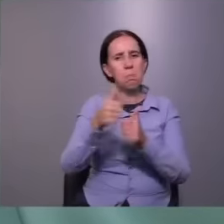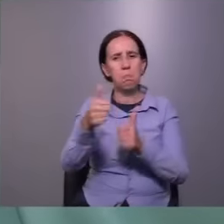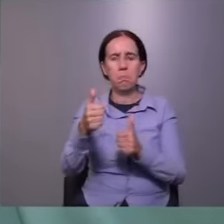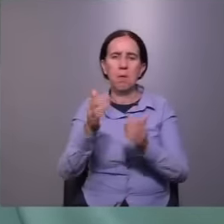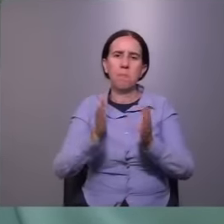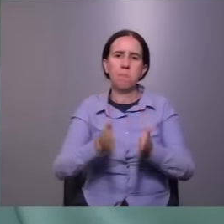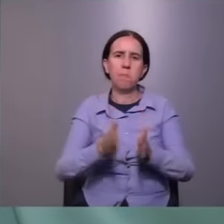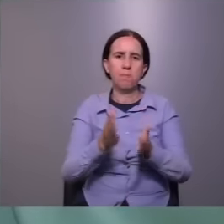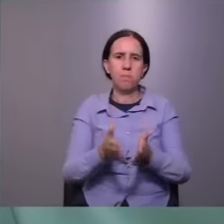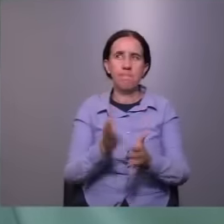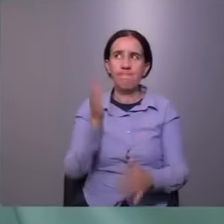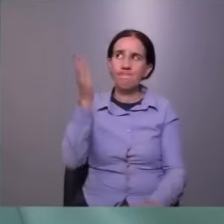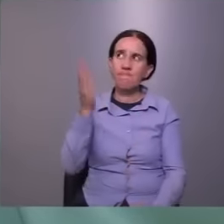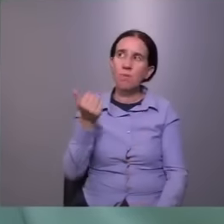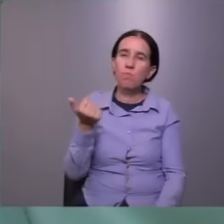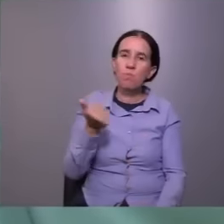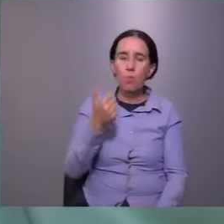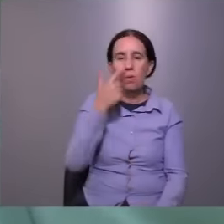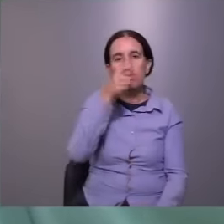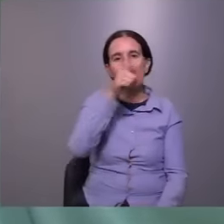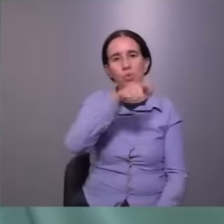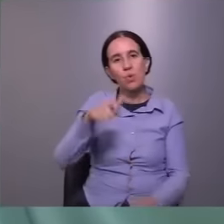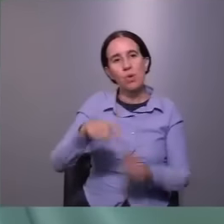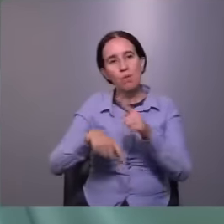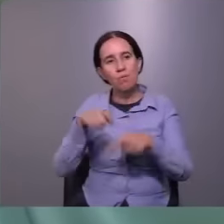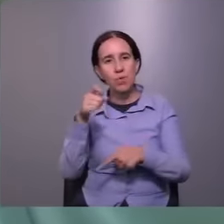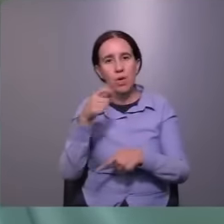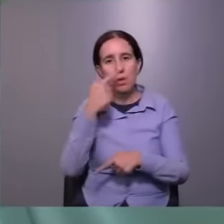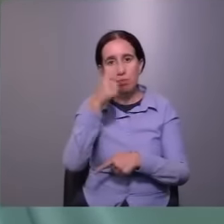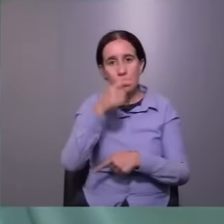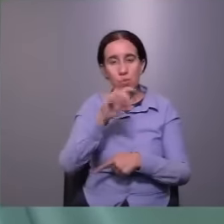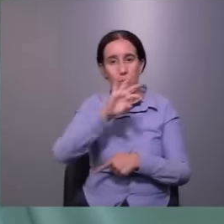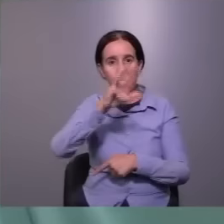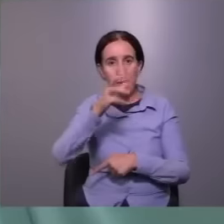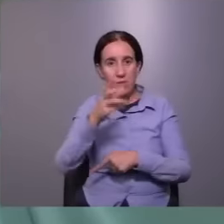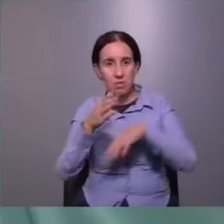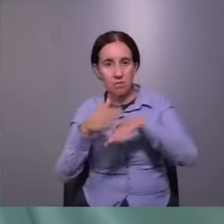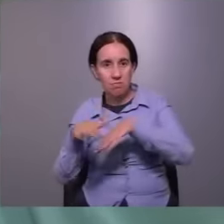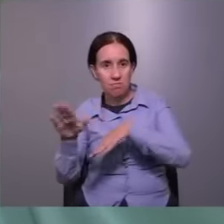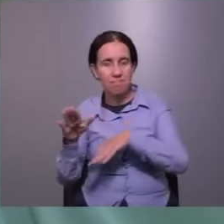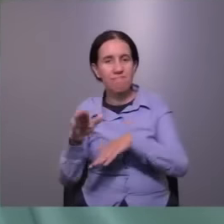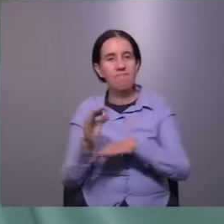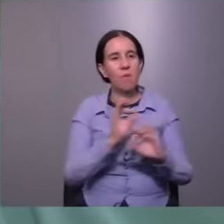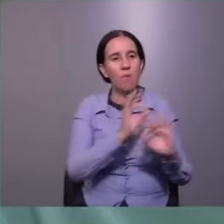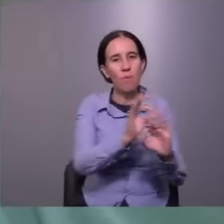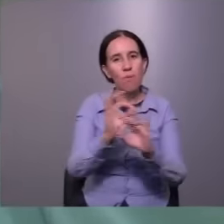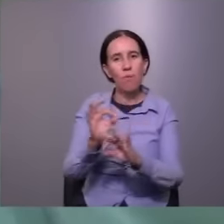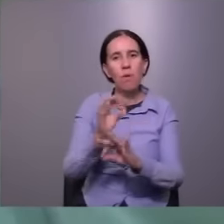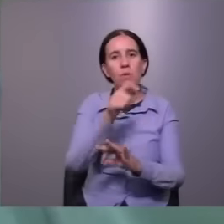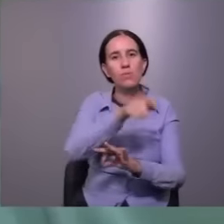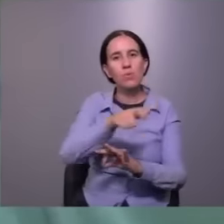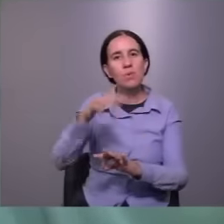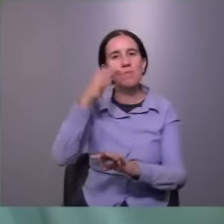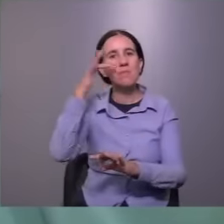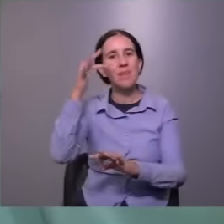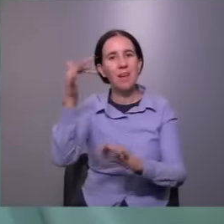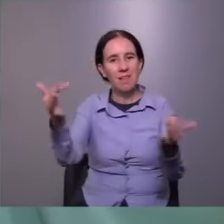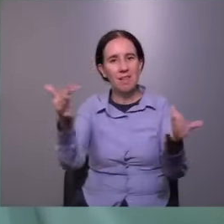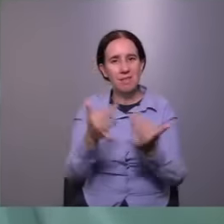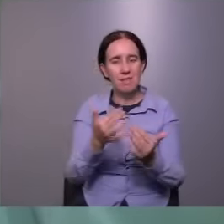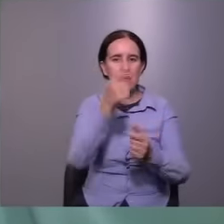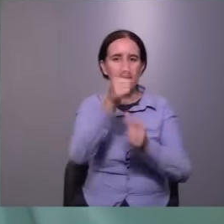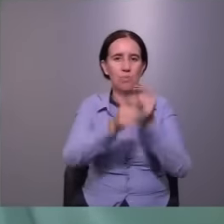Senhor, para quem nenhum homem é estrangeiro ou distante, olhai com bondade para os